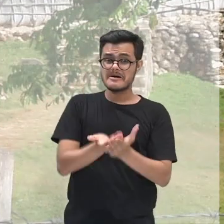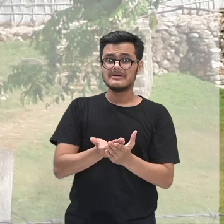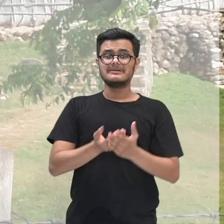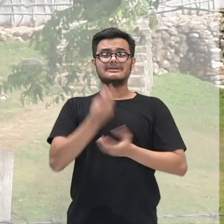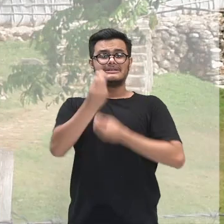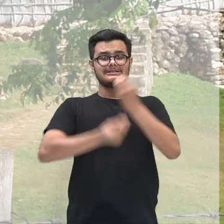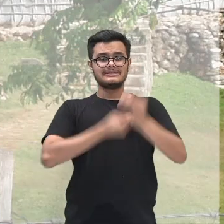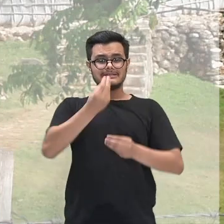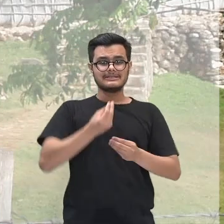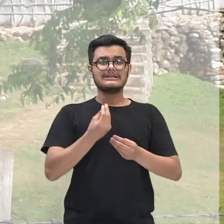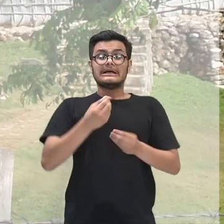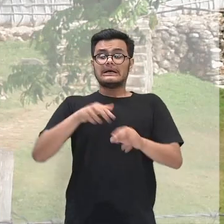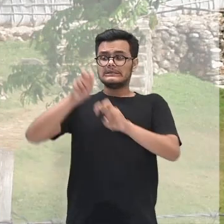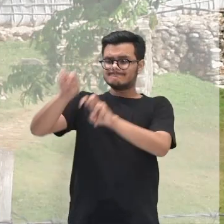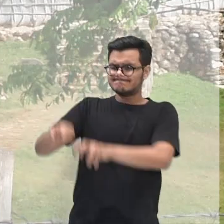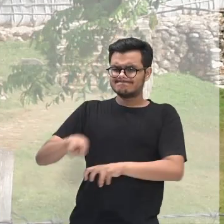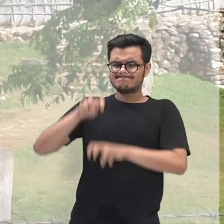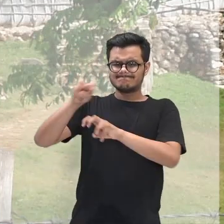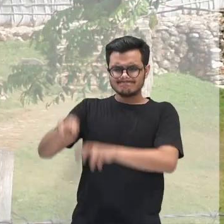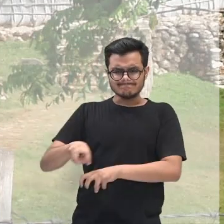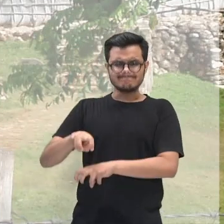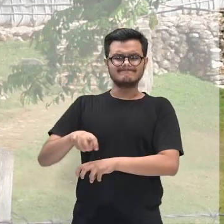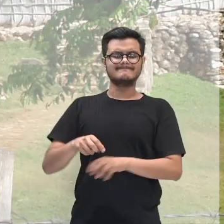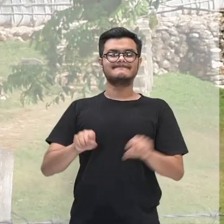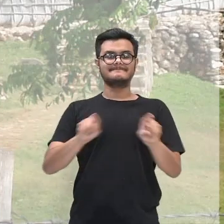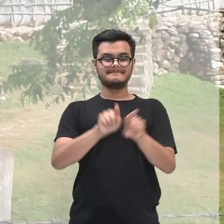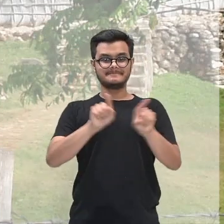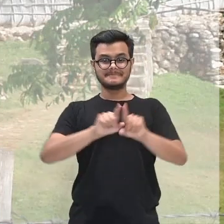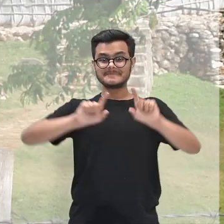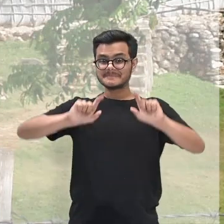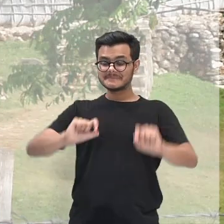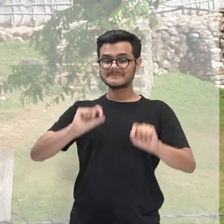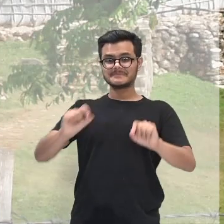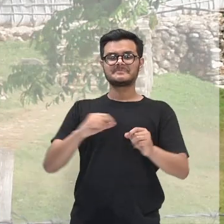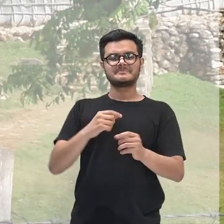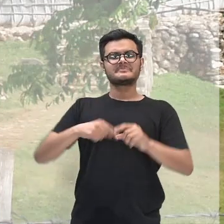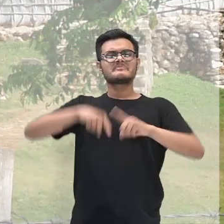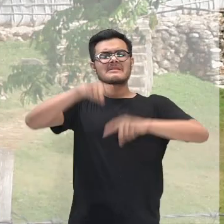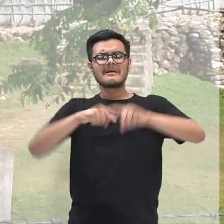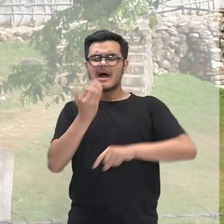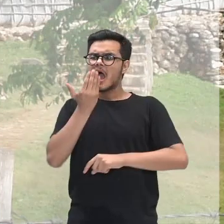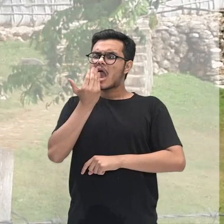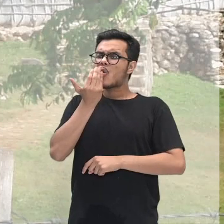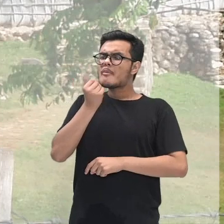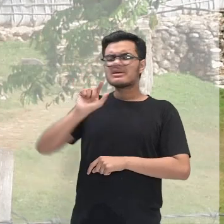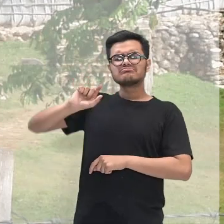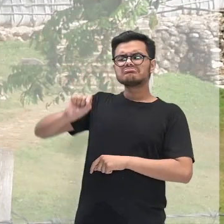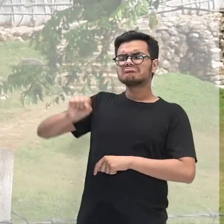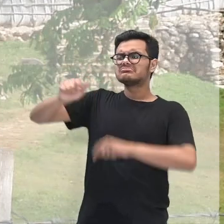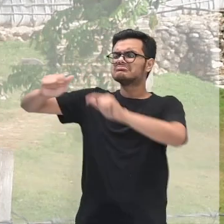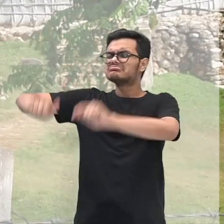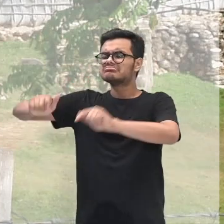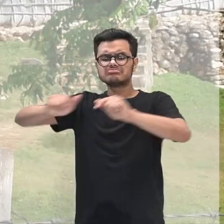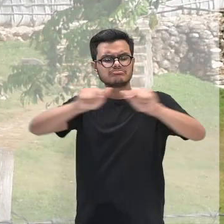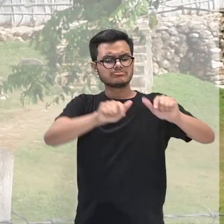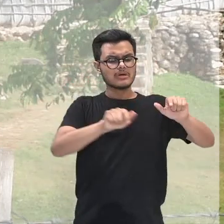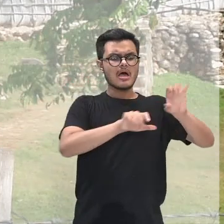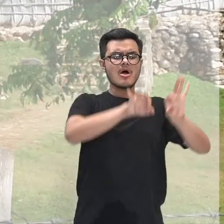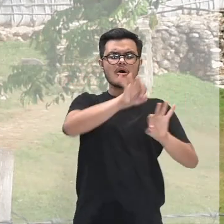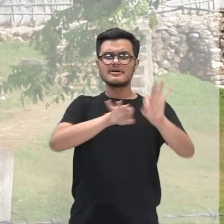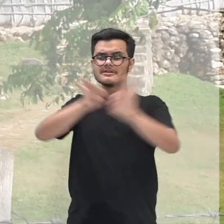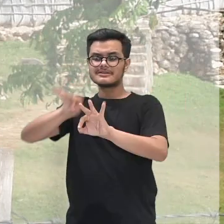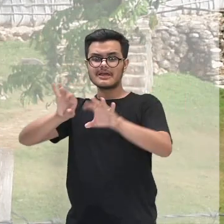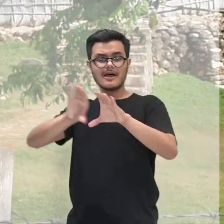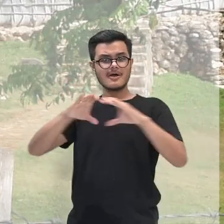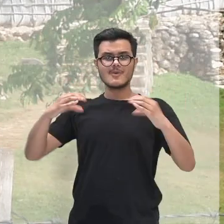a sua prática agrícola, aquele produto que eles mais consomem em determinada região, o seu sistema de organização social,